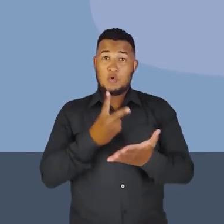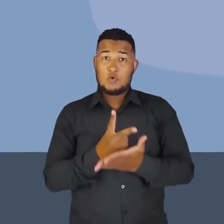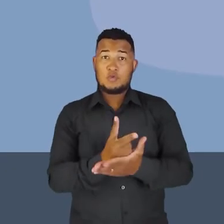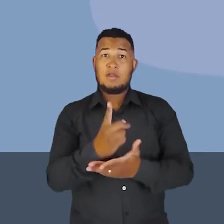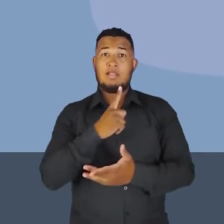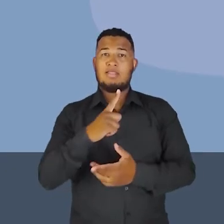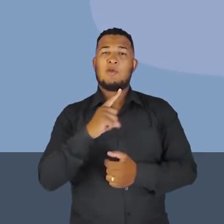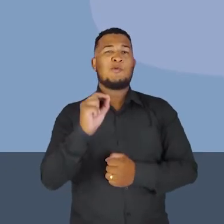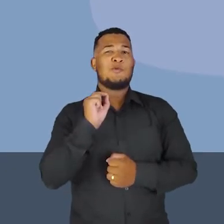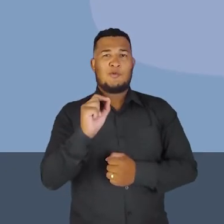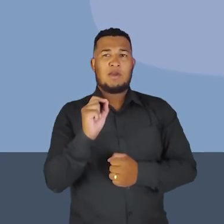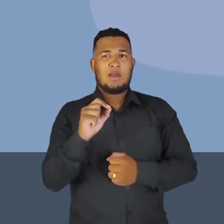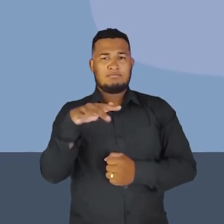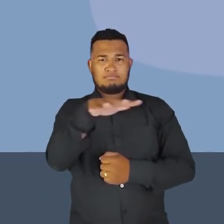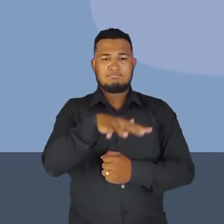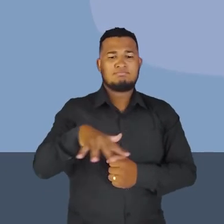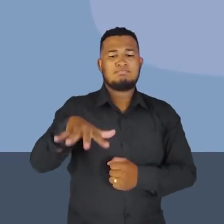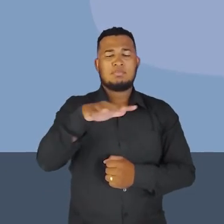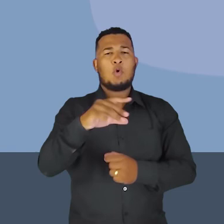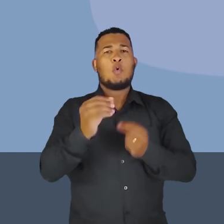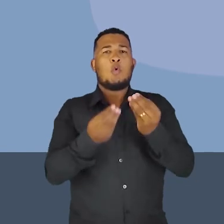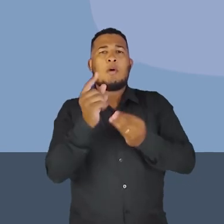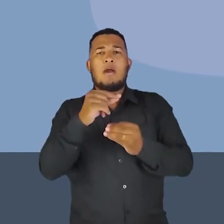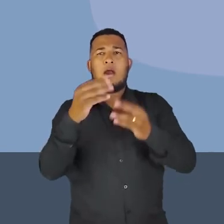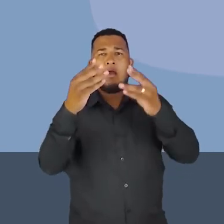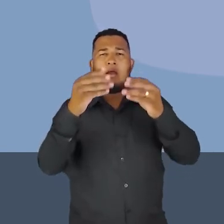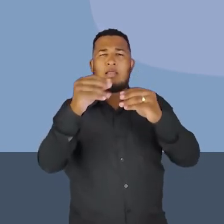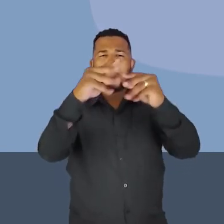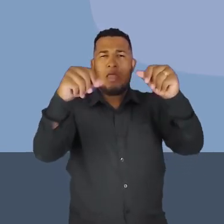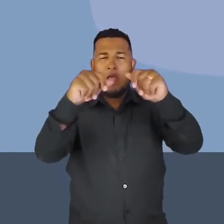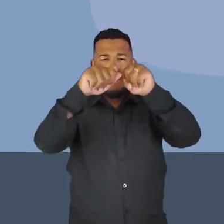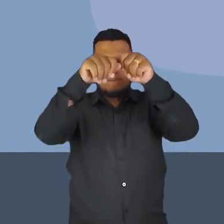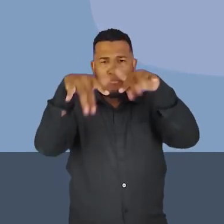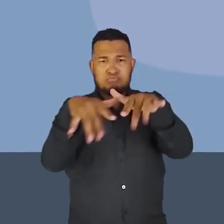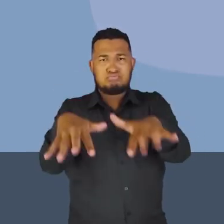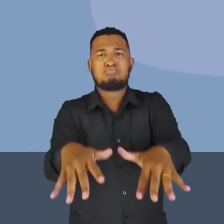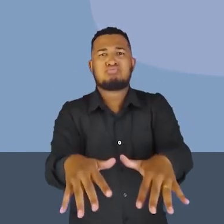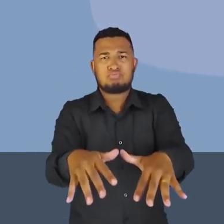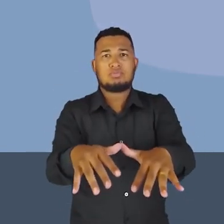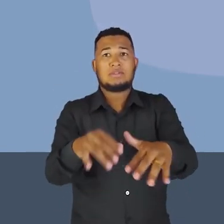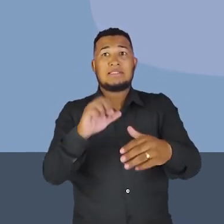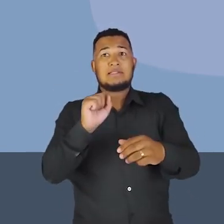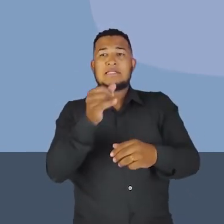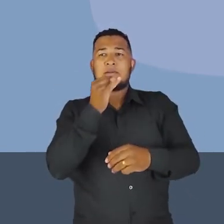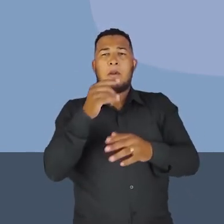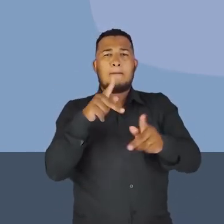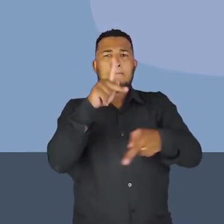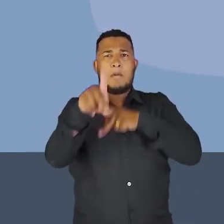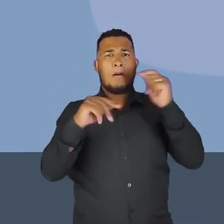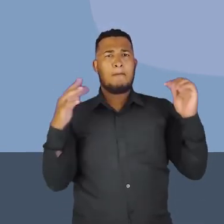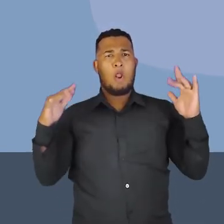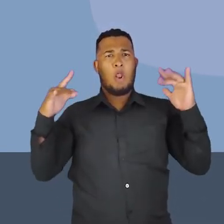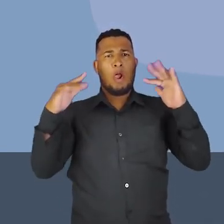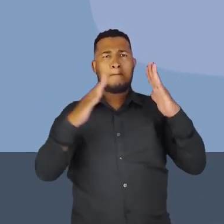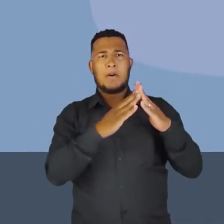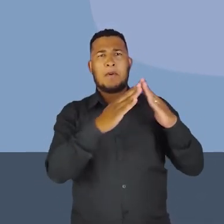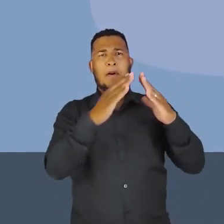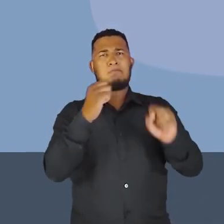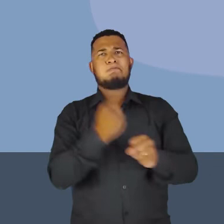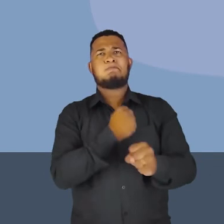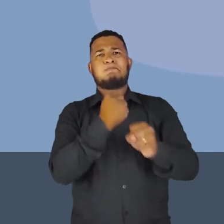também a ocupação desordenada, né, erosão e deslizamento. Quando você tem a ocupação desordenada em determinados locais, a gente percebe que